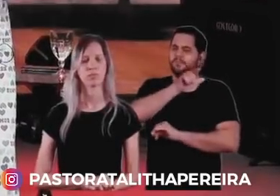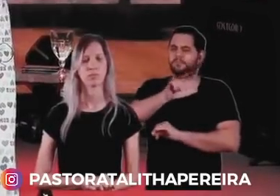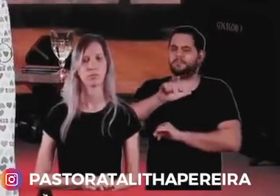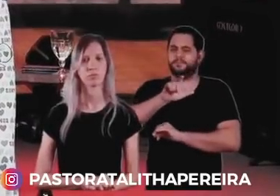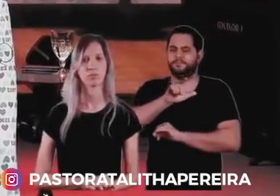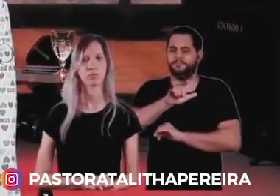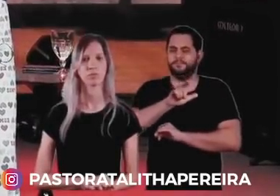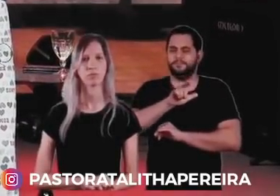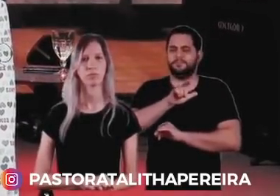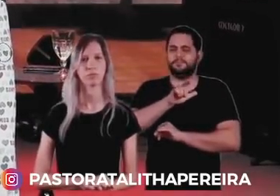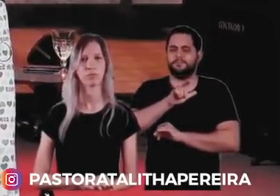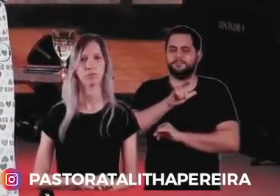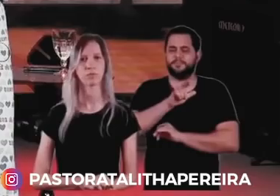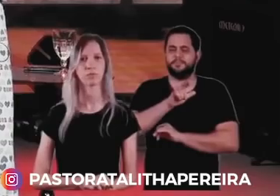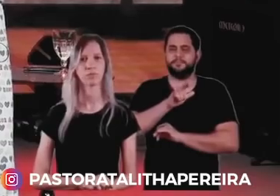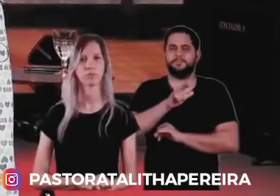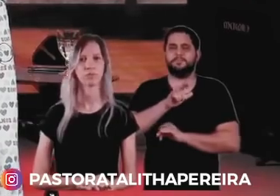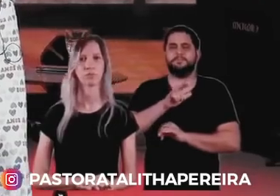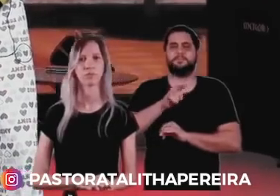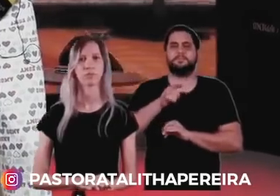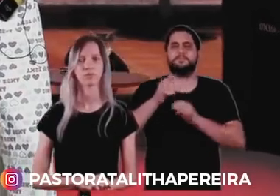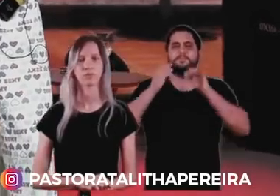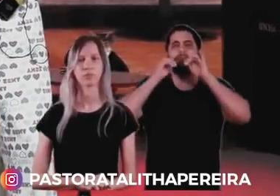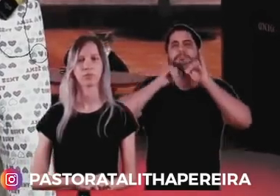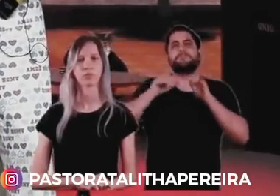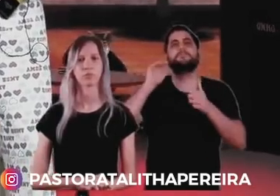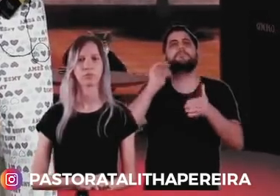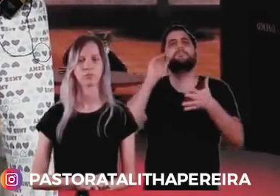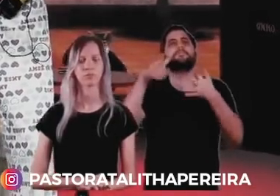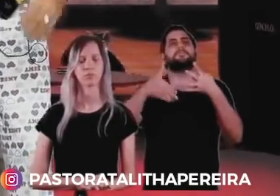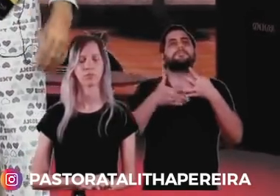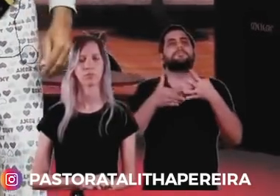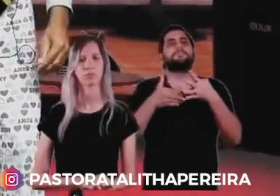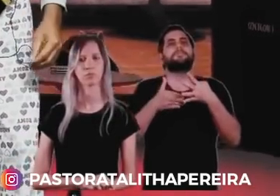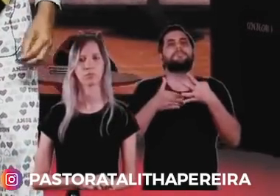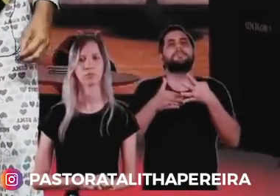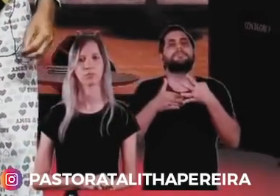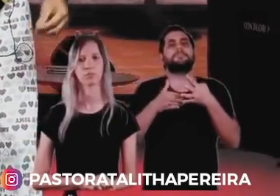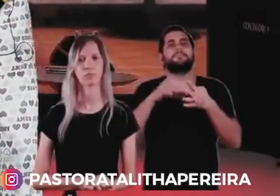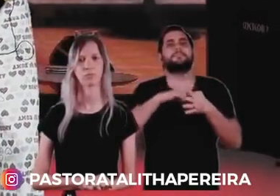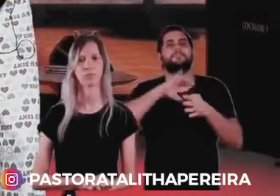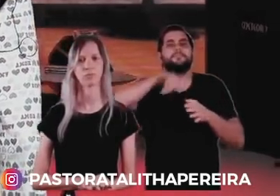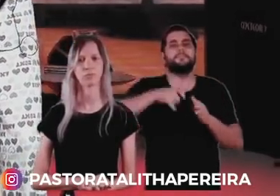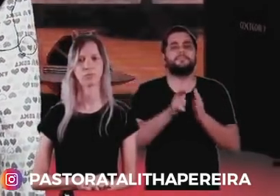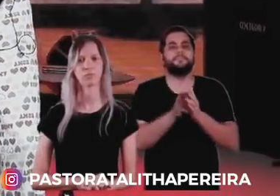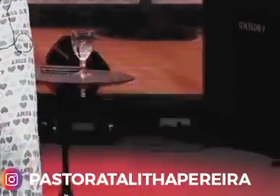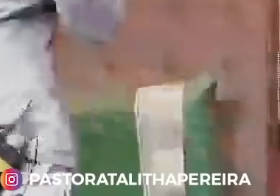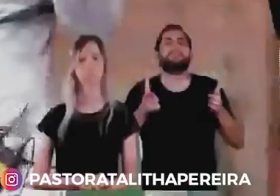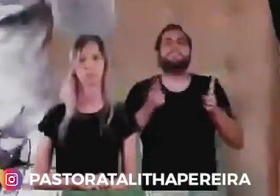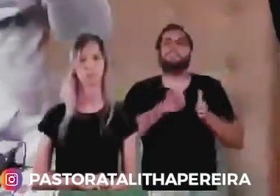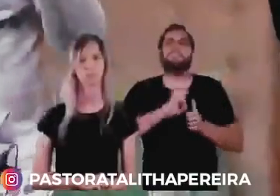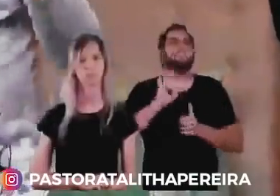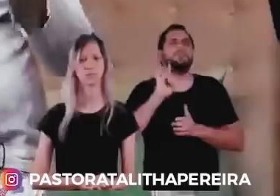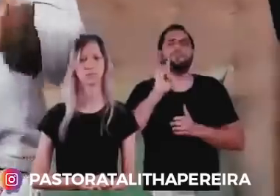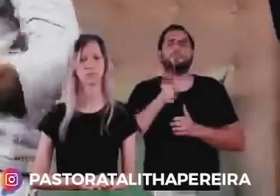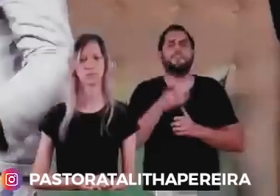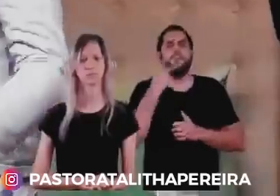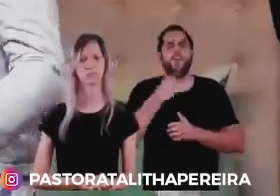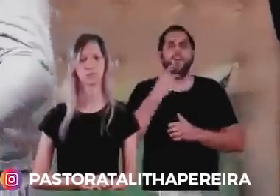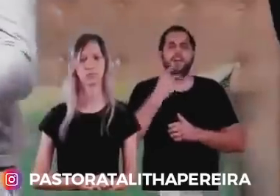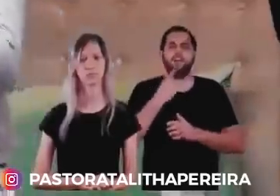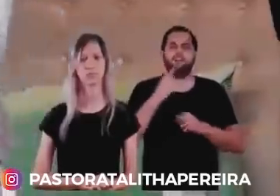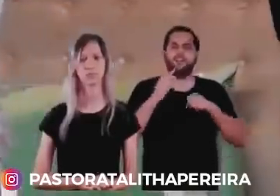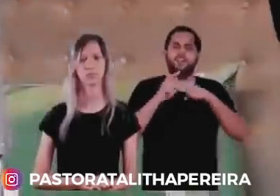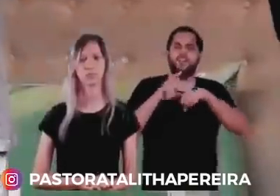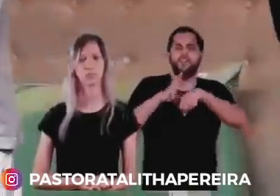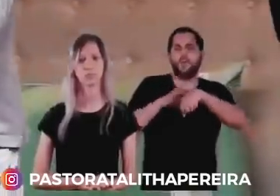que a última notícia do jornal estampado na frente do jornal seja outra, não seja se tratando de uma doença,